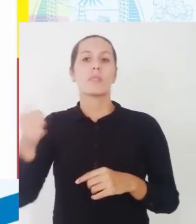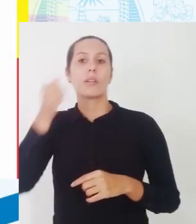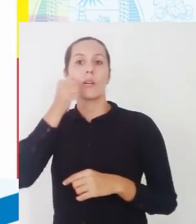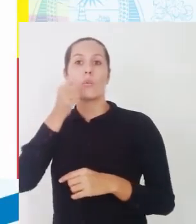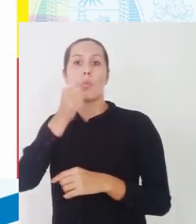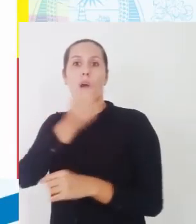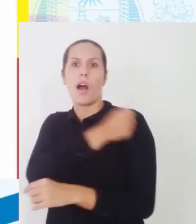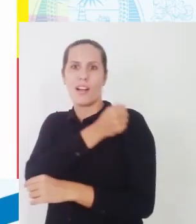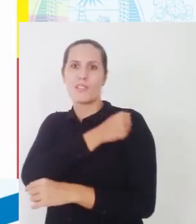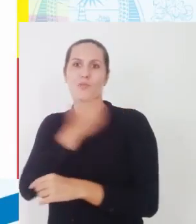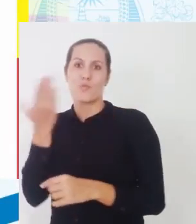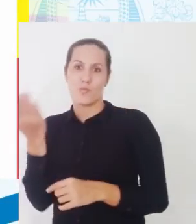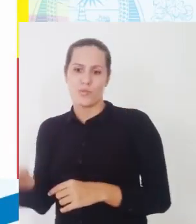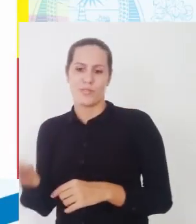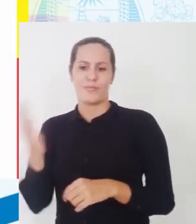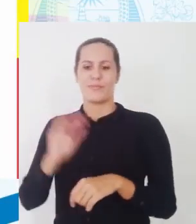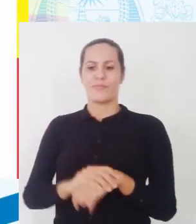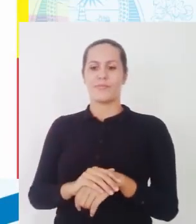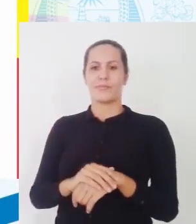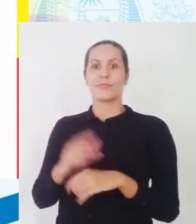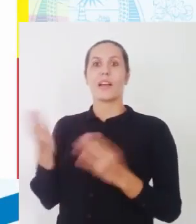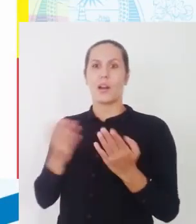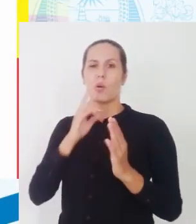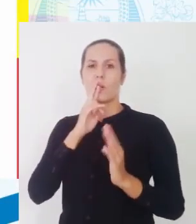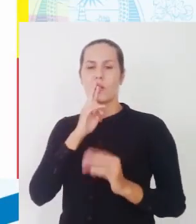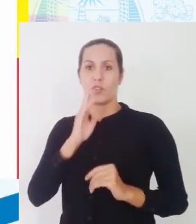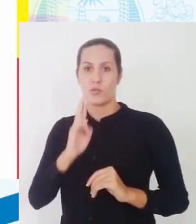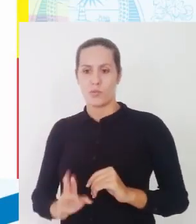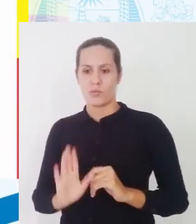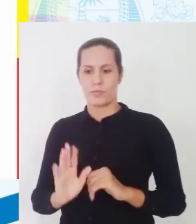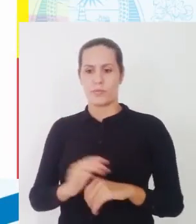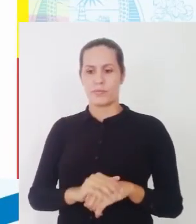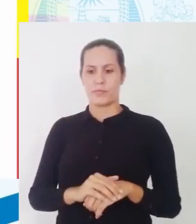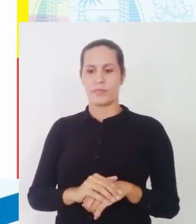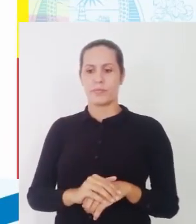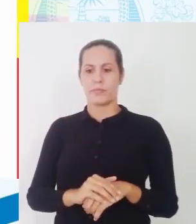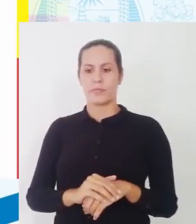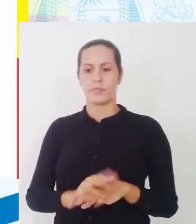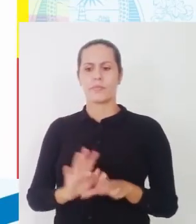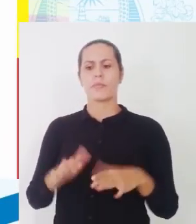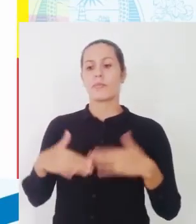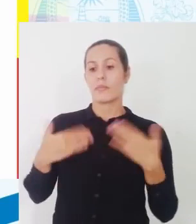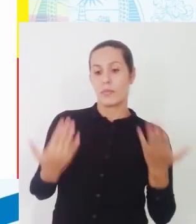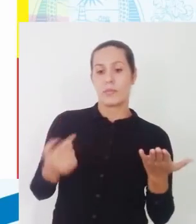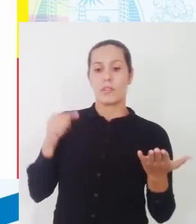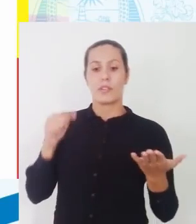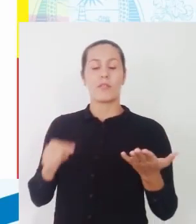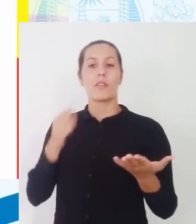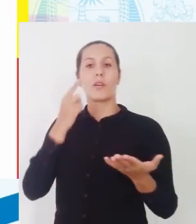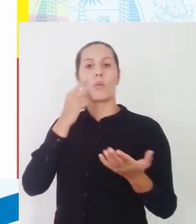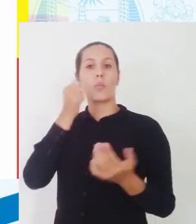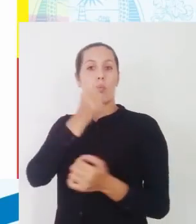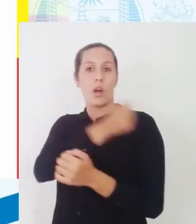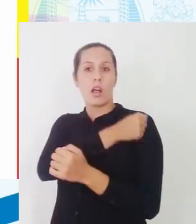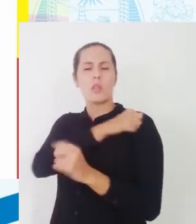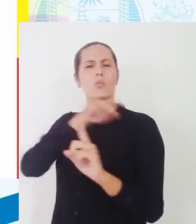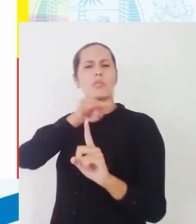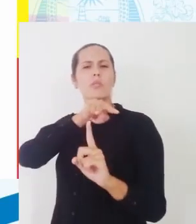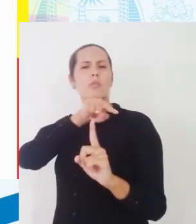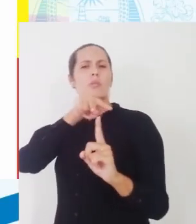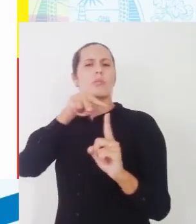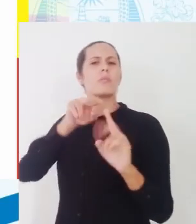Uma aluna. Se liga aí nas respostas que vão aparecer logo na sequência. Então, vemos uma aluna que tem um ponto de